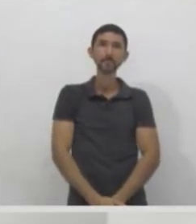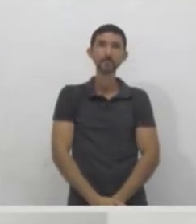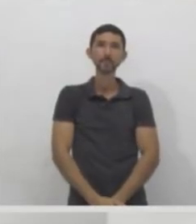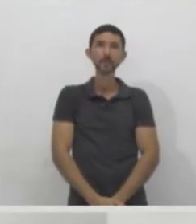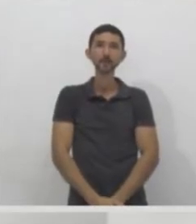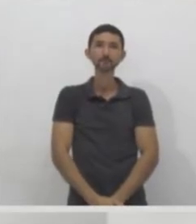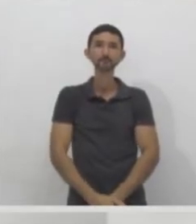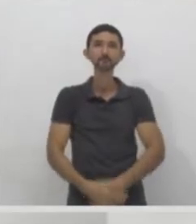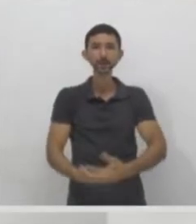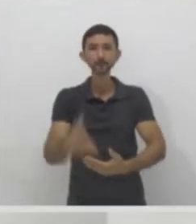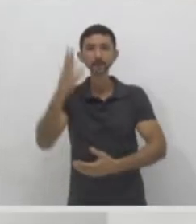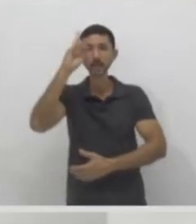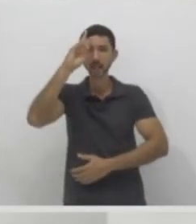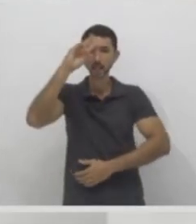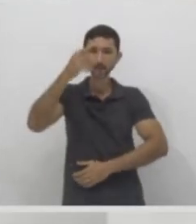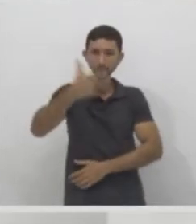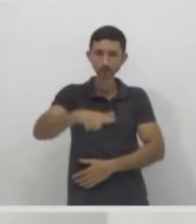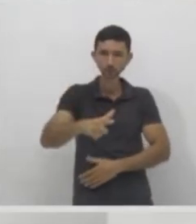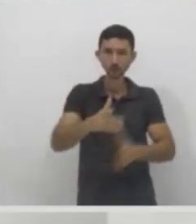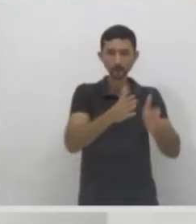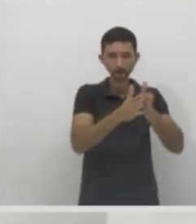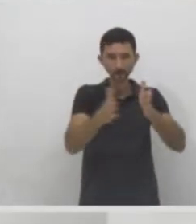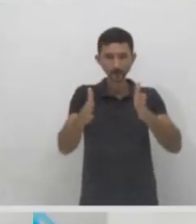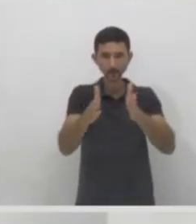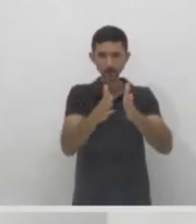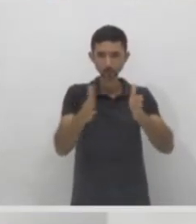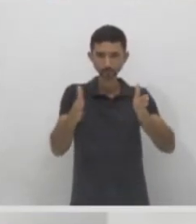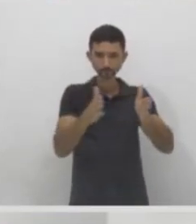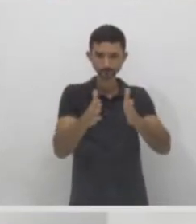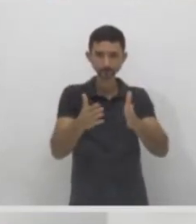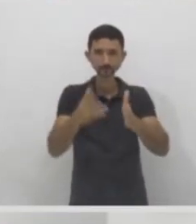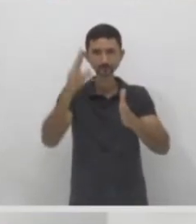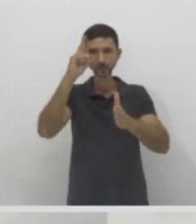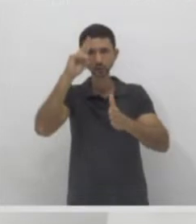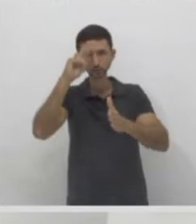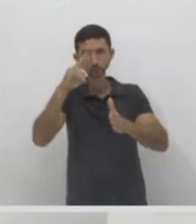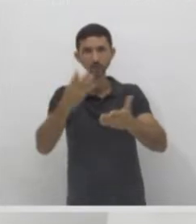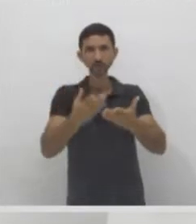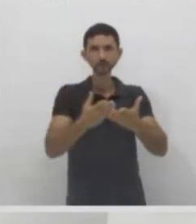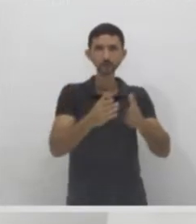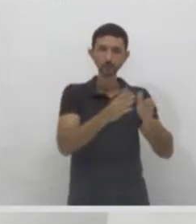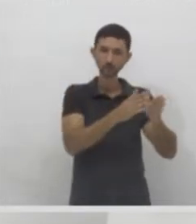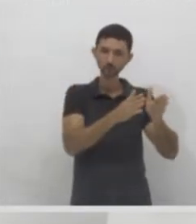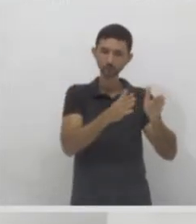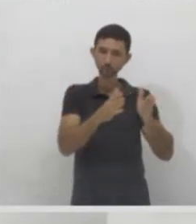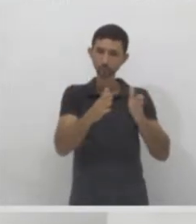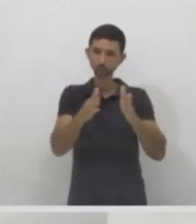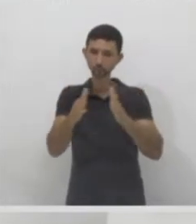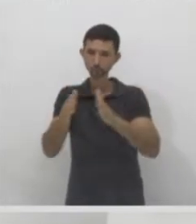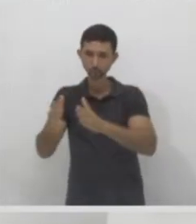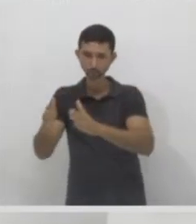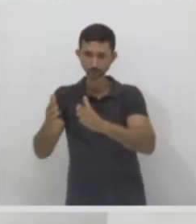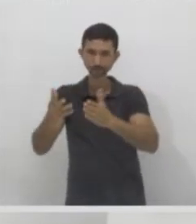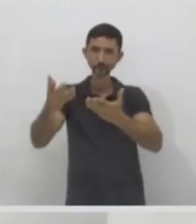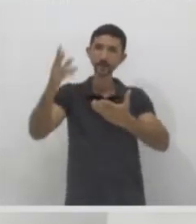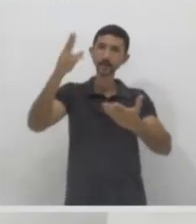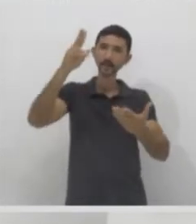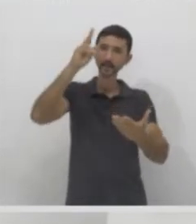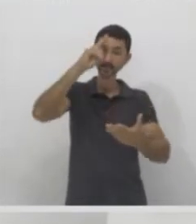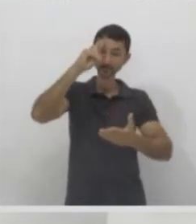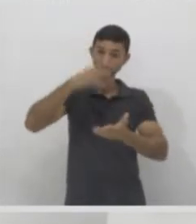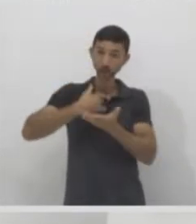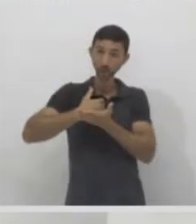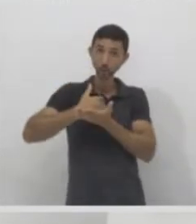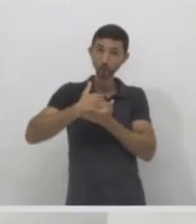Bom, relembrando aqui, nós temos os períodos históricos, né, tradicionalmente falando, como eu coloquei para vocês, a história, ela